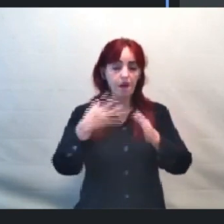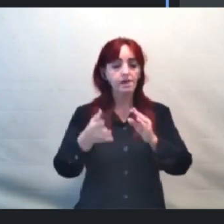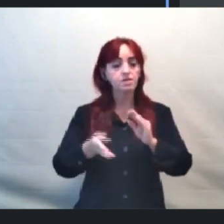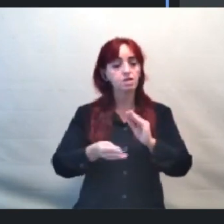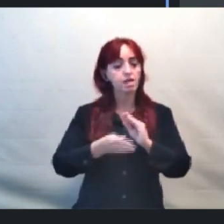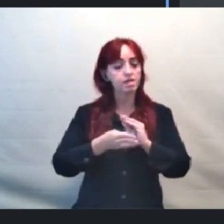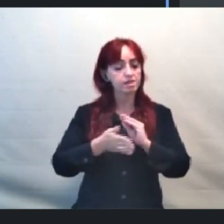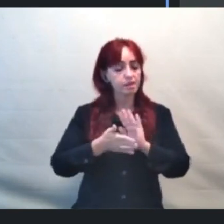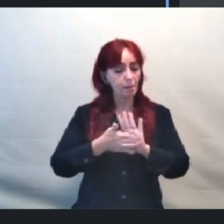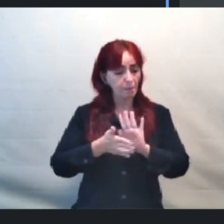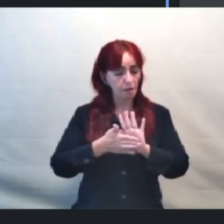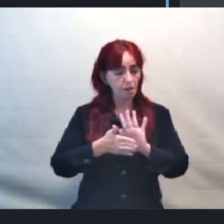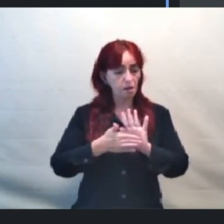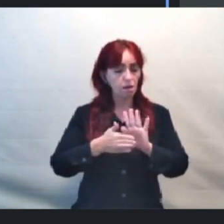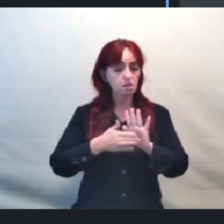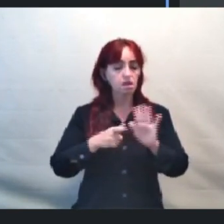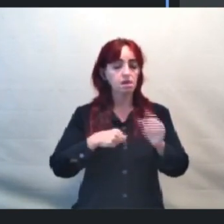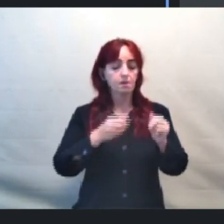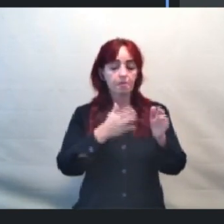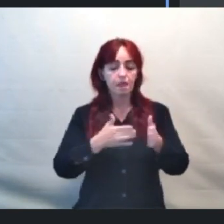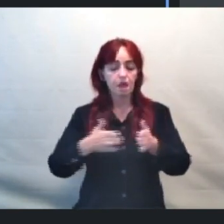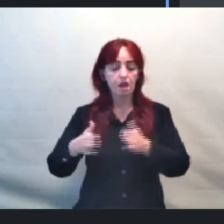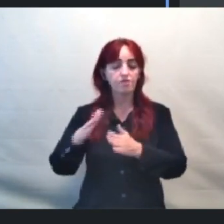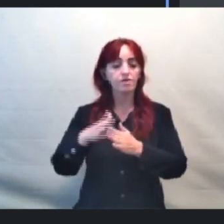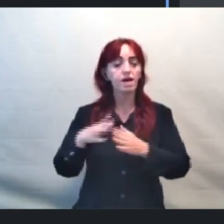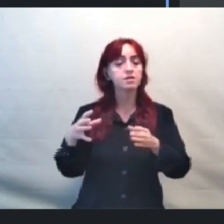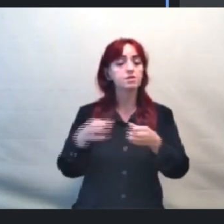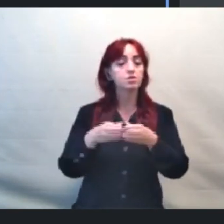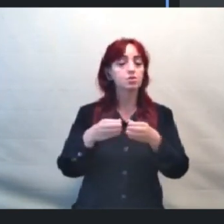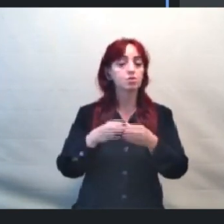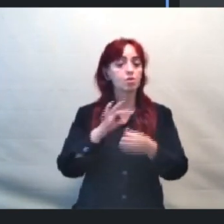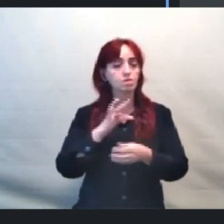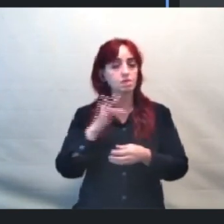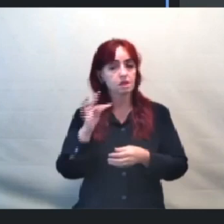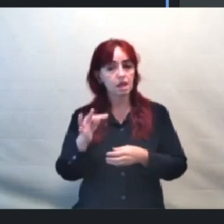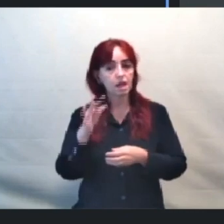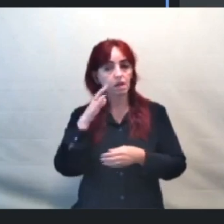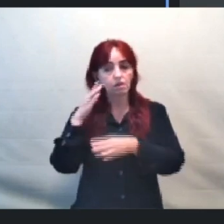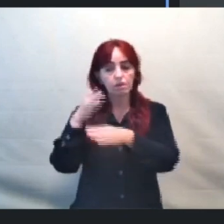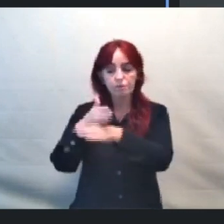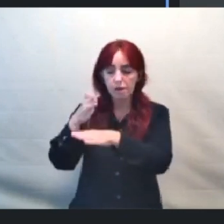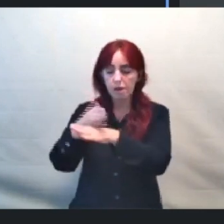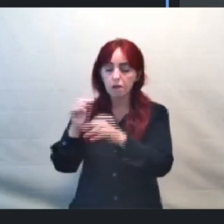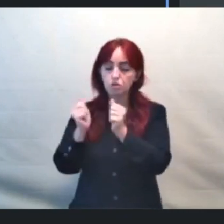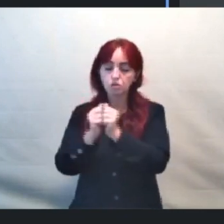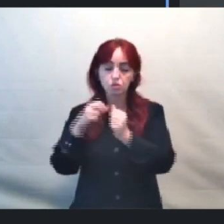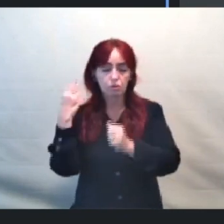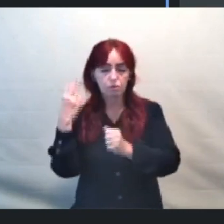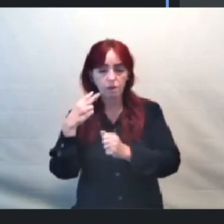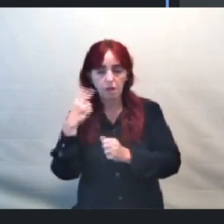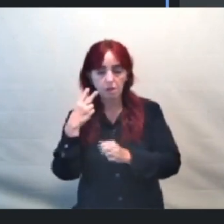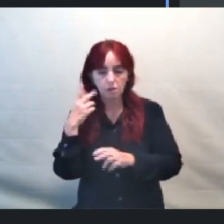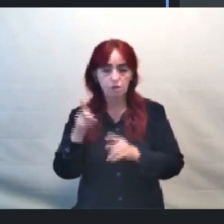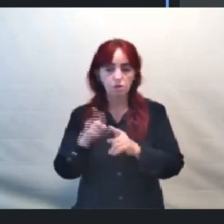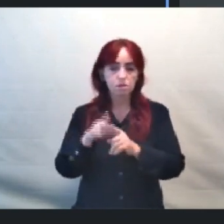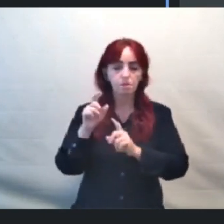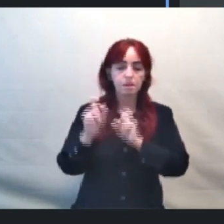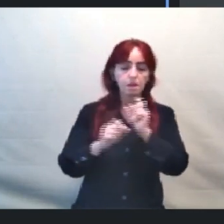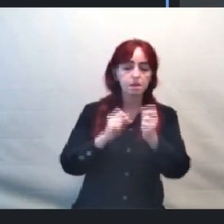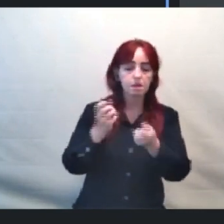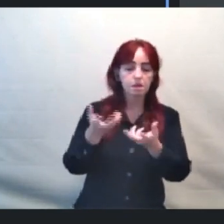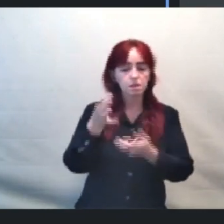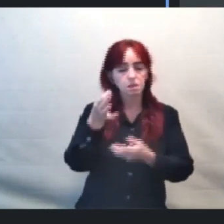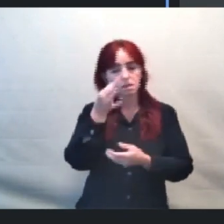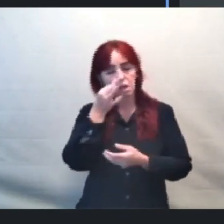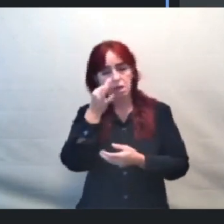uma fase que as nossas equipes técnicas vão ao campo, junto com o vereador, com, né, quem quer de interesse, faz todo